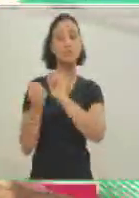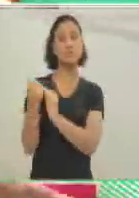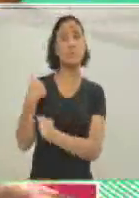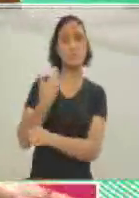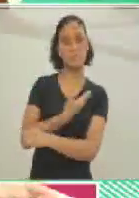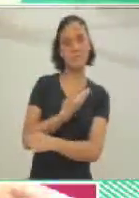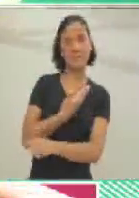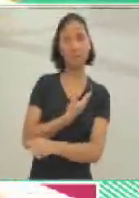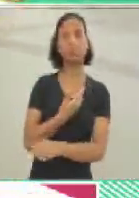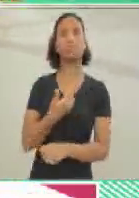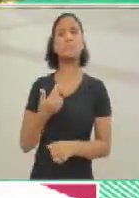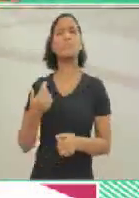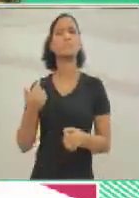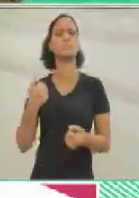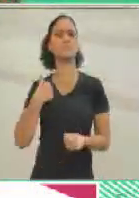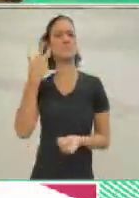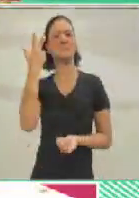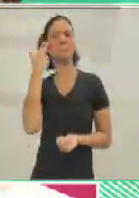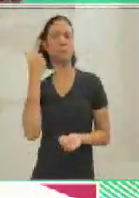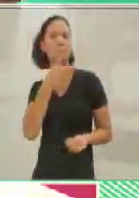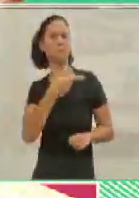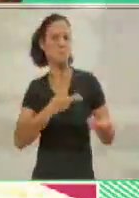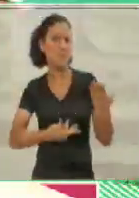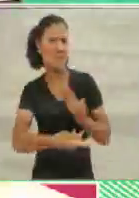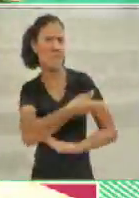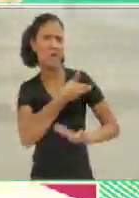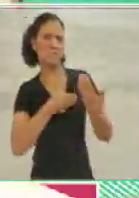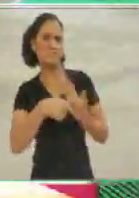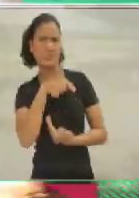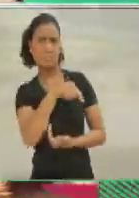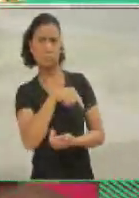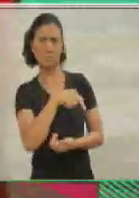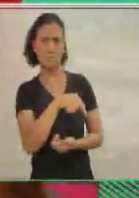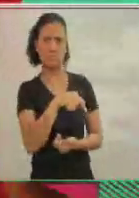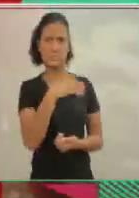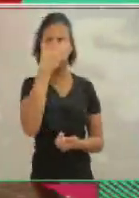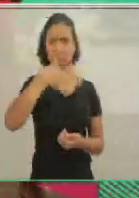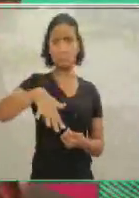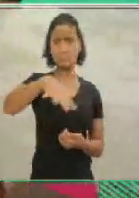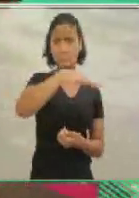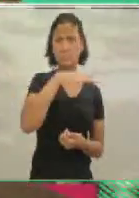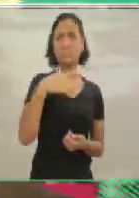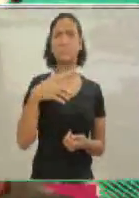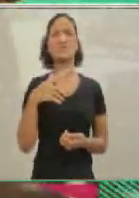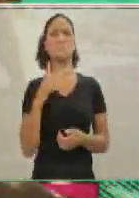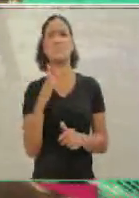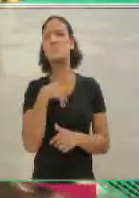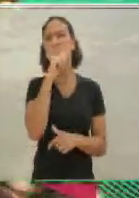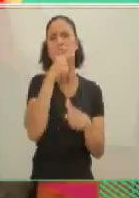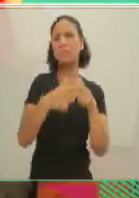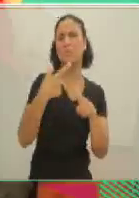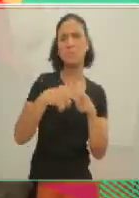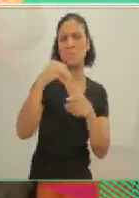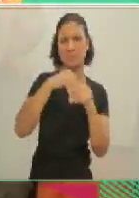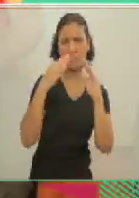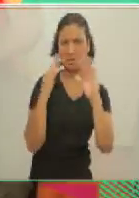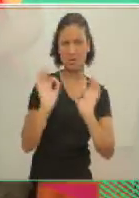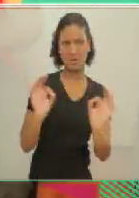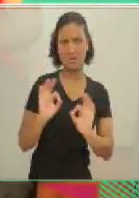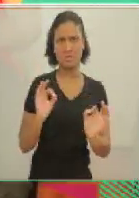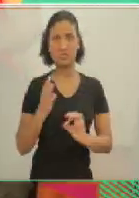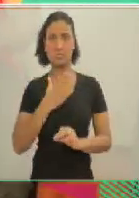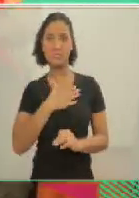meus amigos eu funcionava um pouco com relações públicas, né? Não tinha problema nenhum em casa, mas para aquele amigo eu tinha que fazer